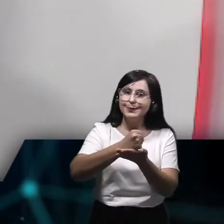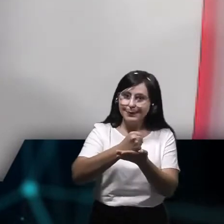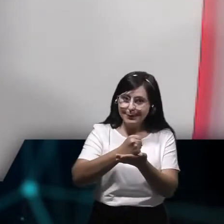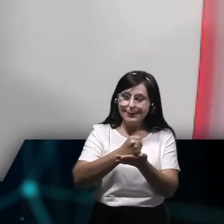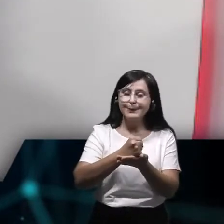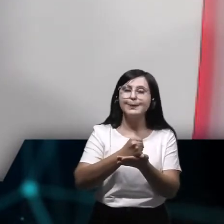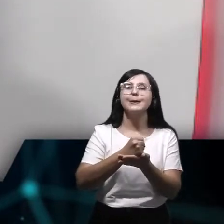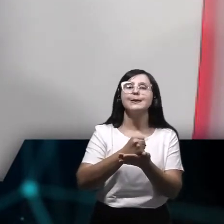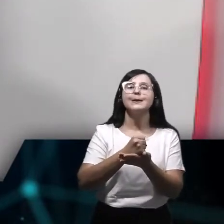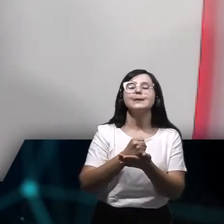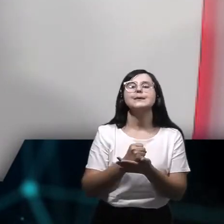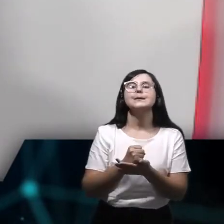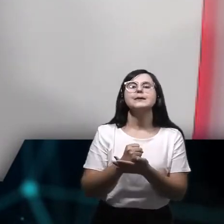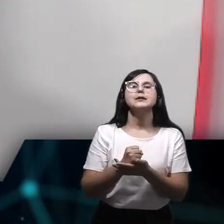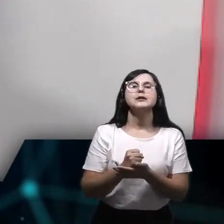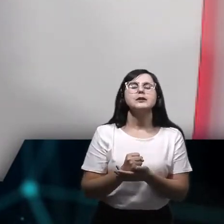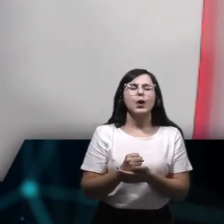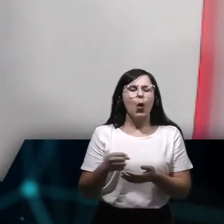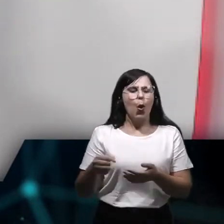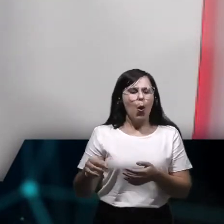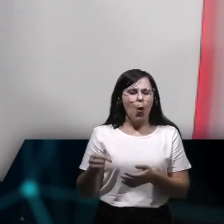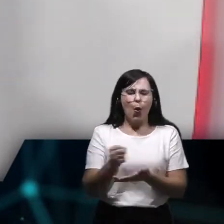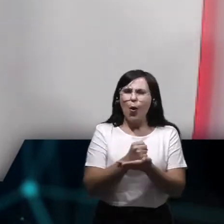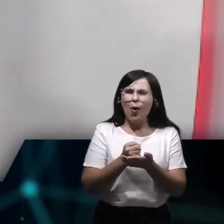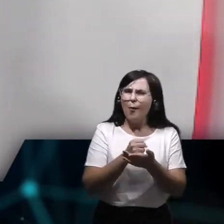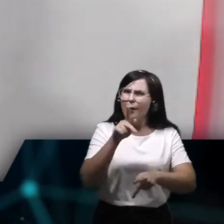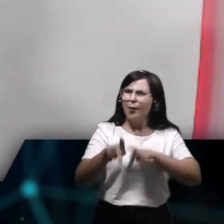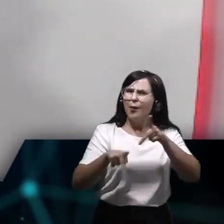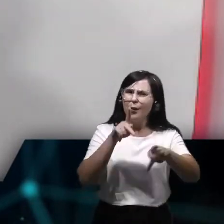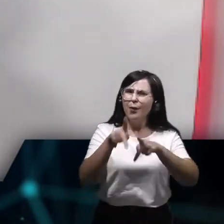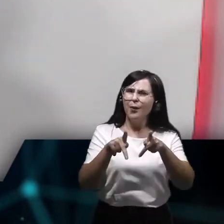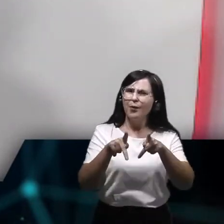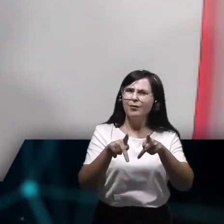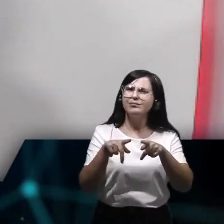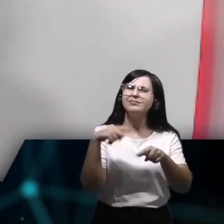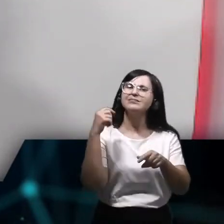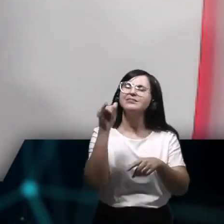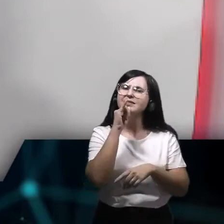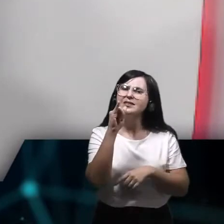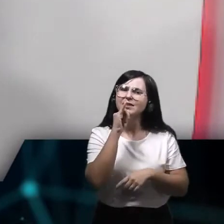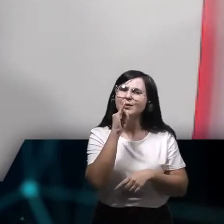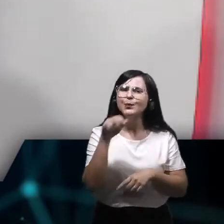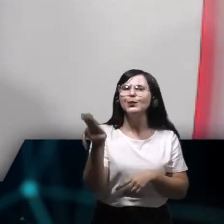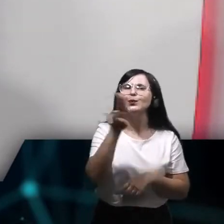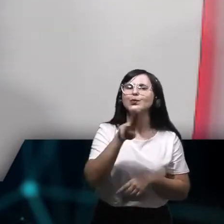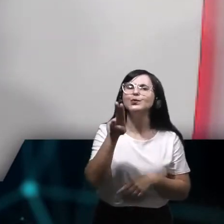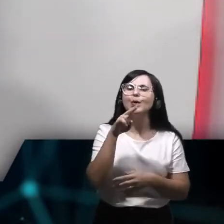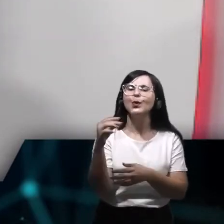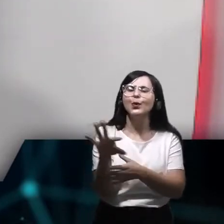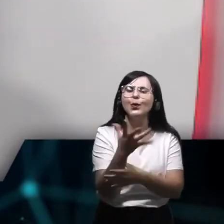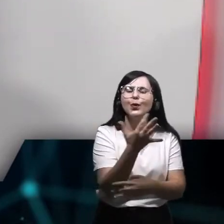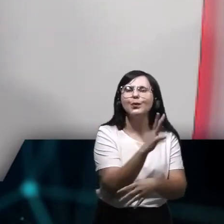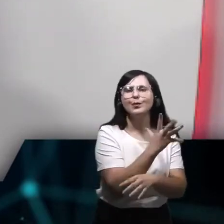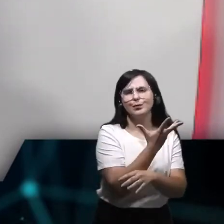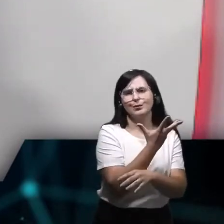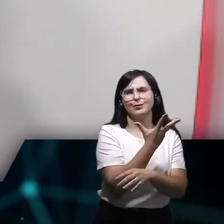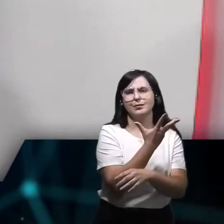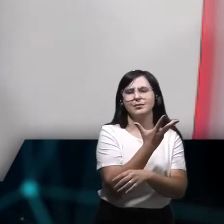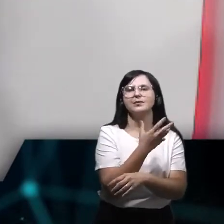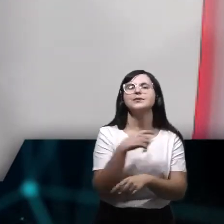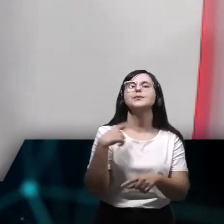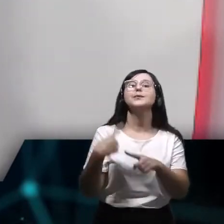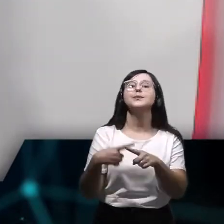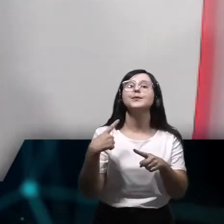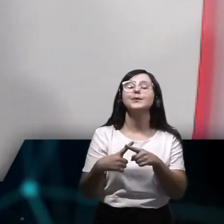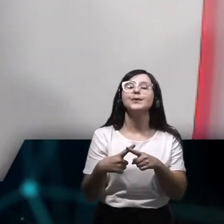da população, certo? Voltado para a saúde do povo de Brejo do Amado de Deus, que realmente, de fato, é quem mais precisa. É o